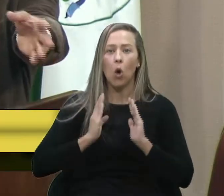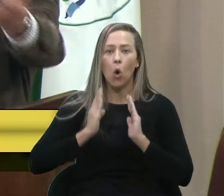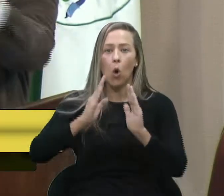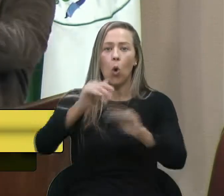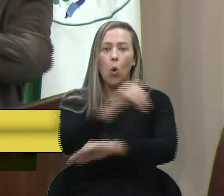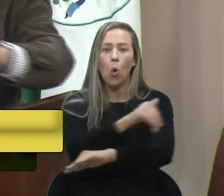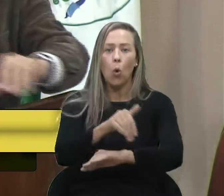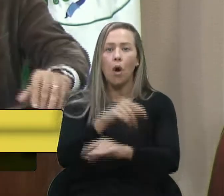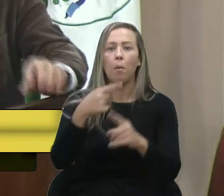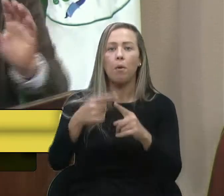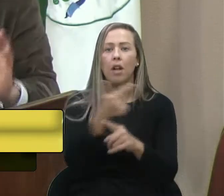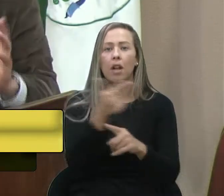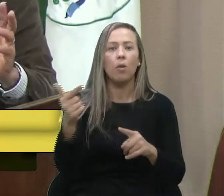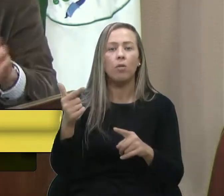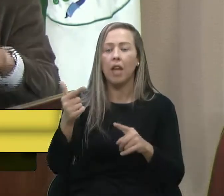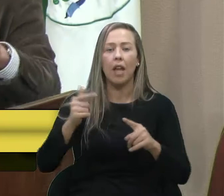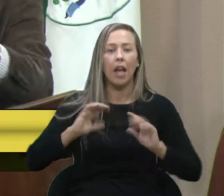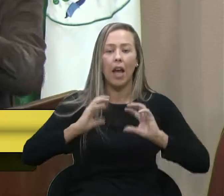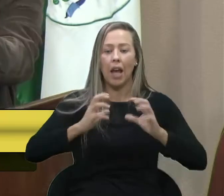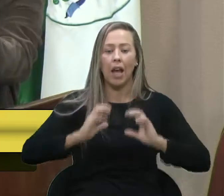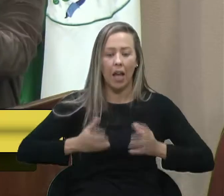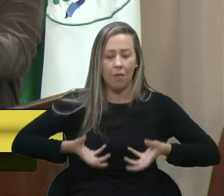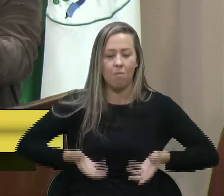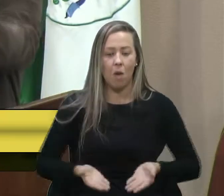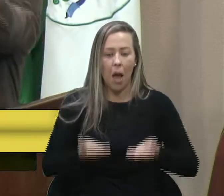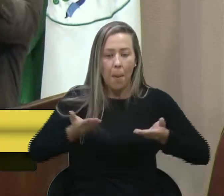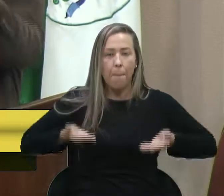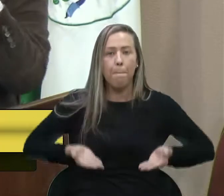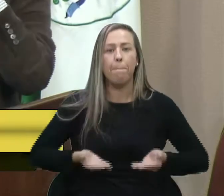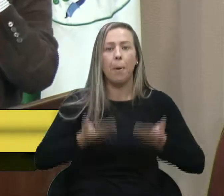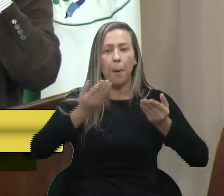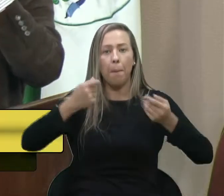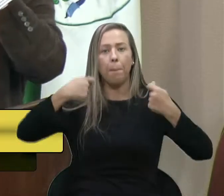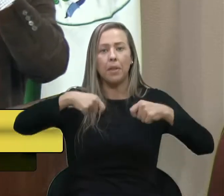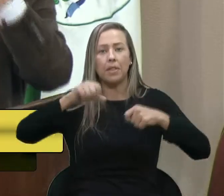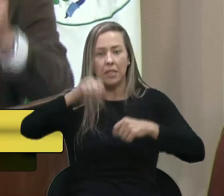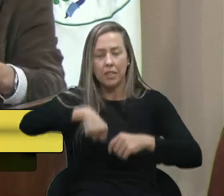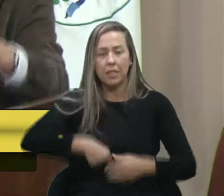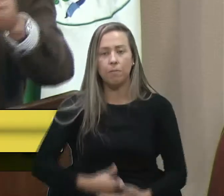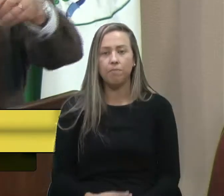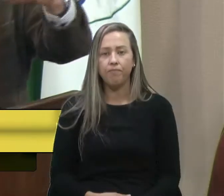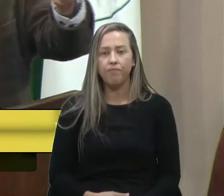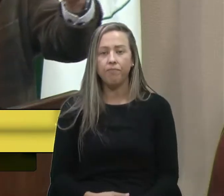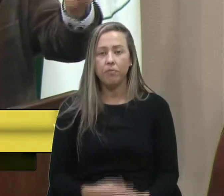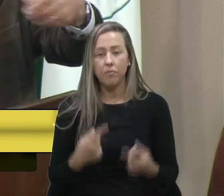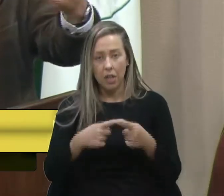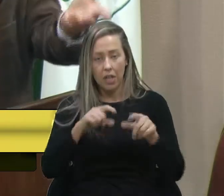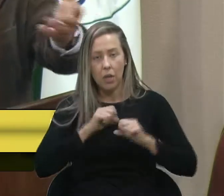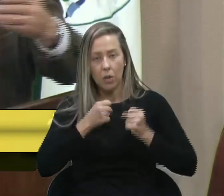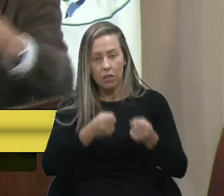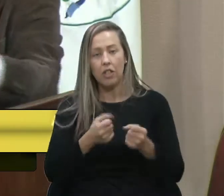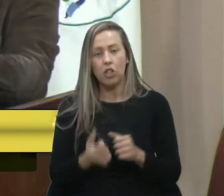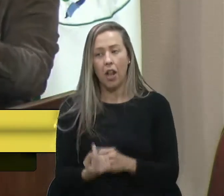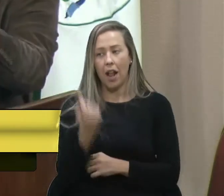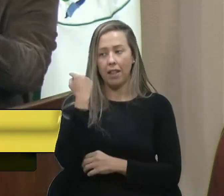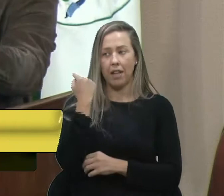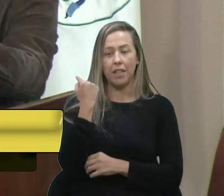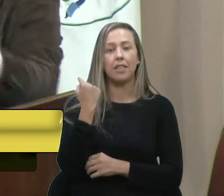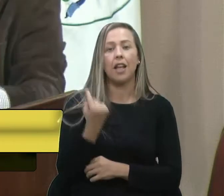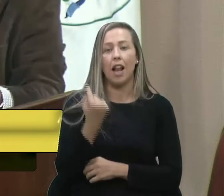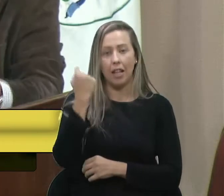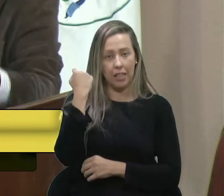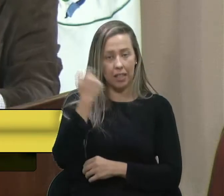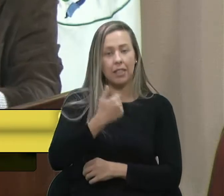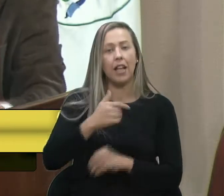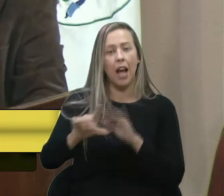moradia, porque não tem lei que ampara. Então, ela precisa ser ainda aprimorada. Só que eu defendi ali atrás, no governo anterior também,